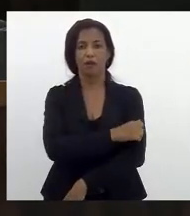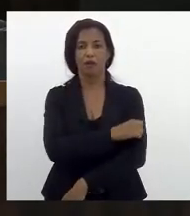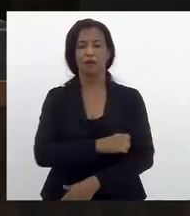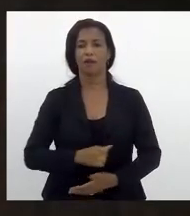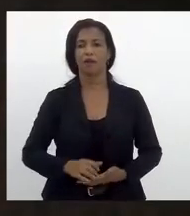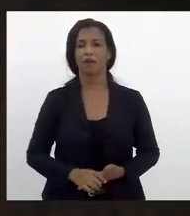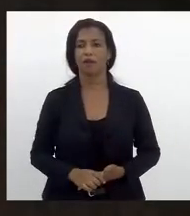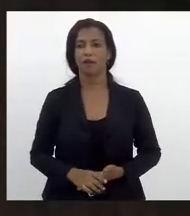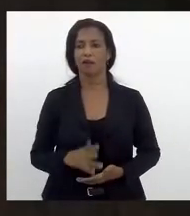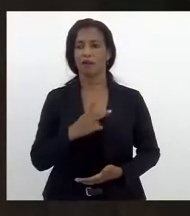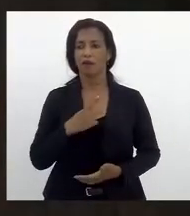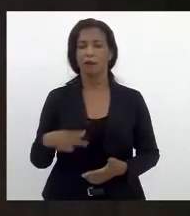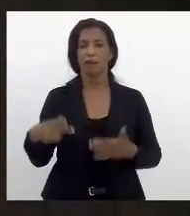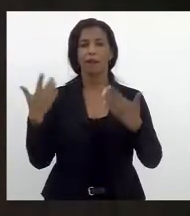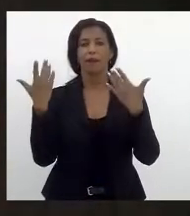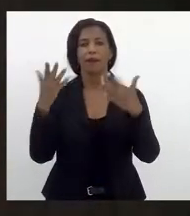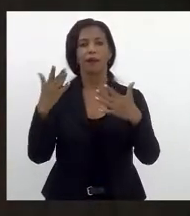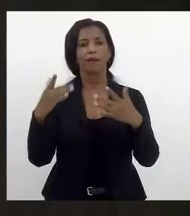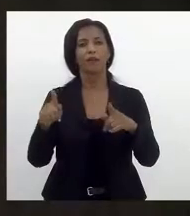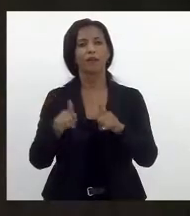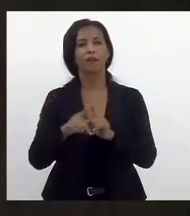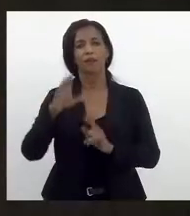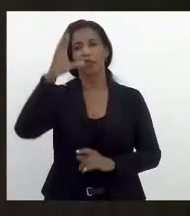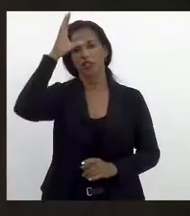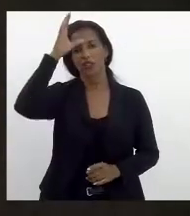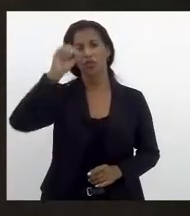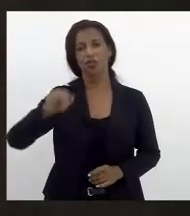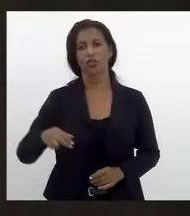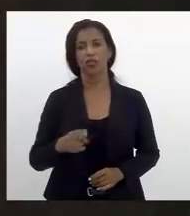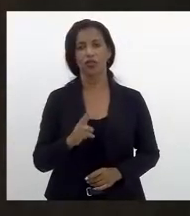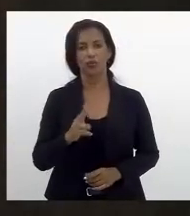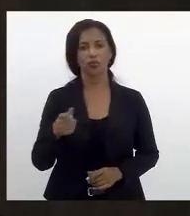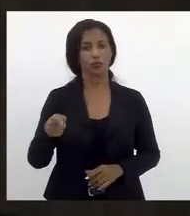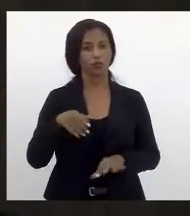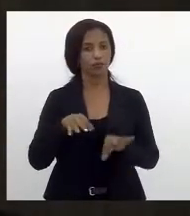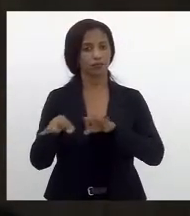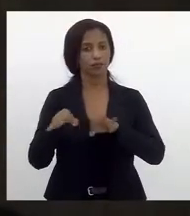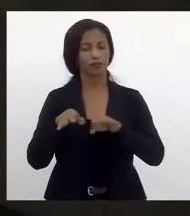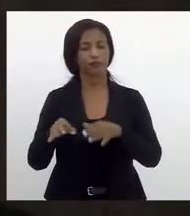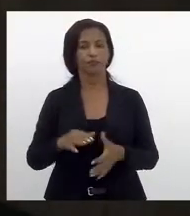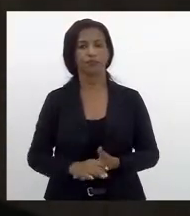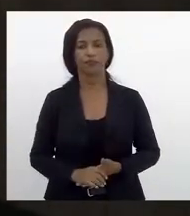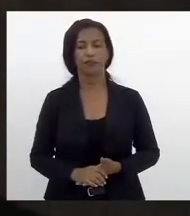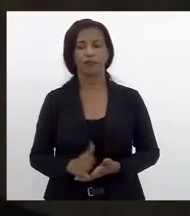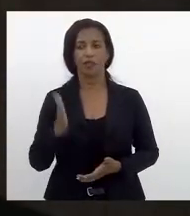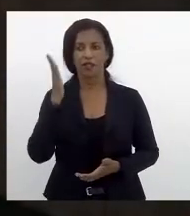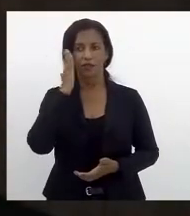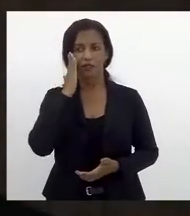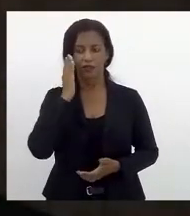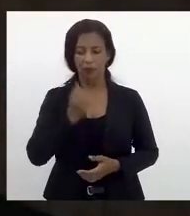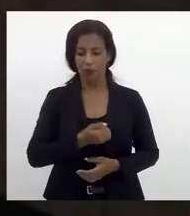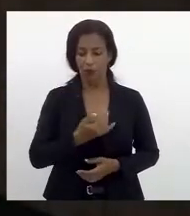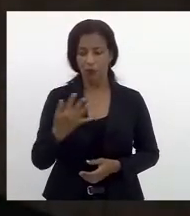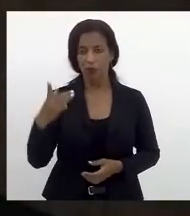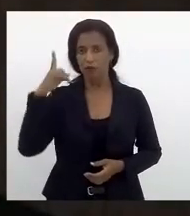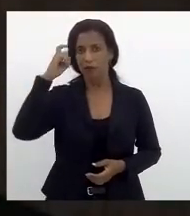Rejane. Presidente, parabenizar também a tia Ju, né, por esse projeto. A gente sabe quanto que é